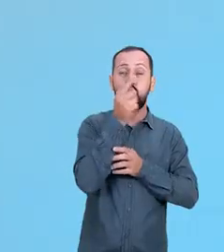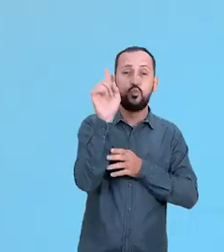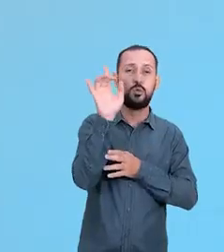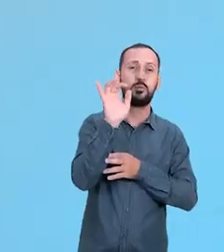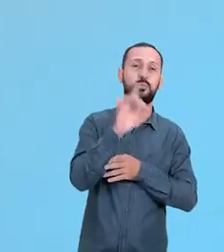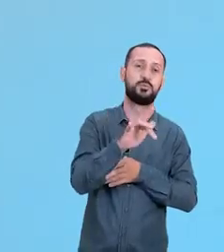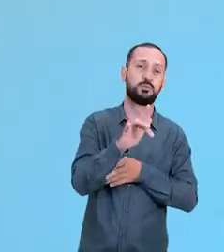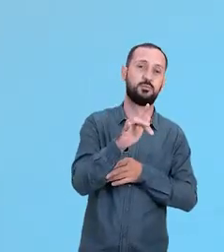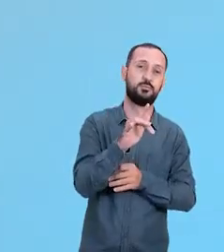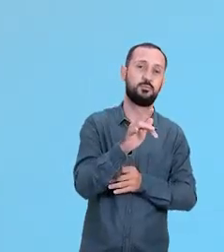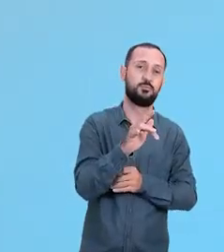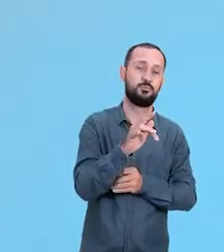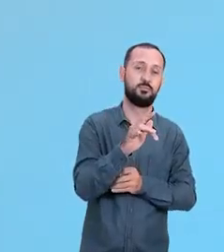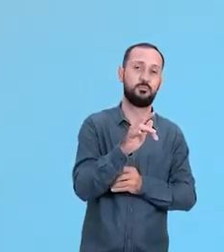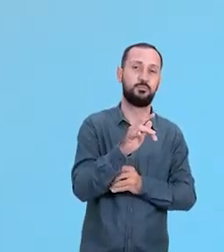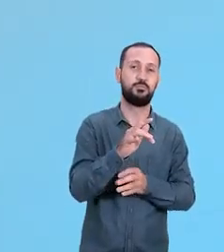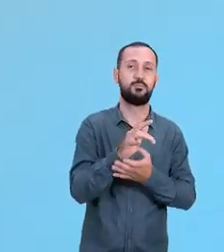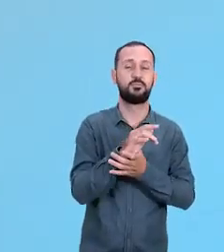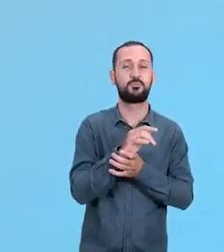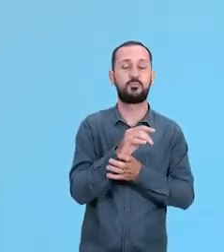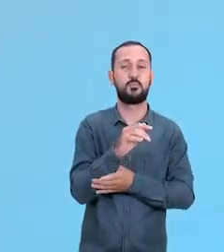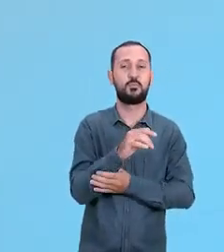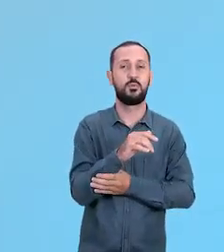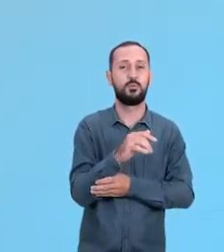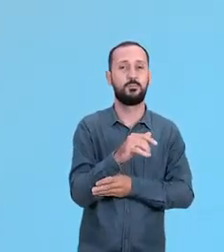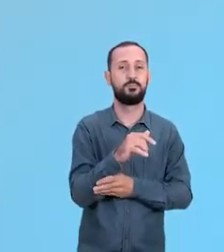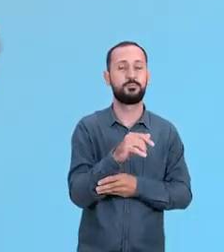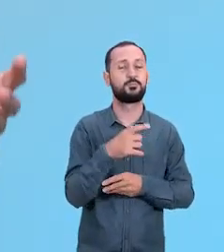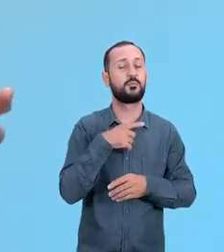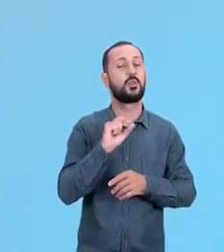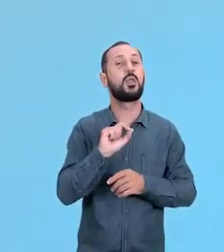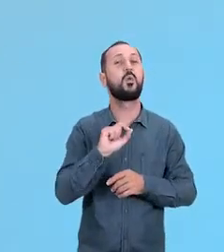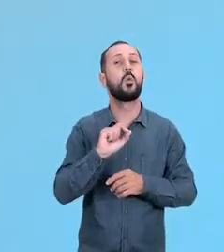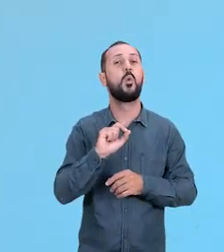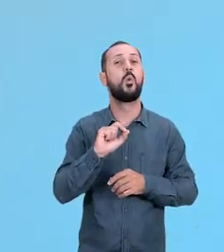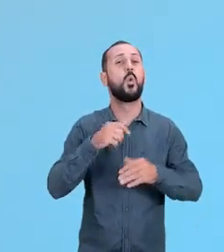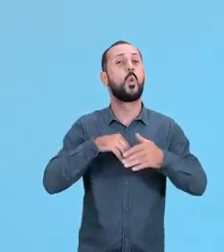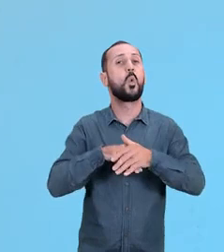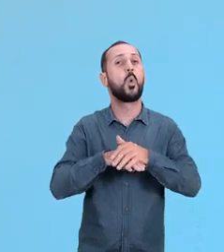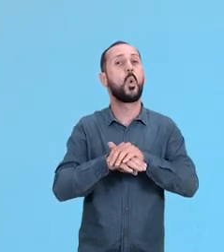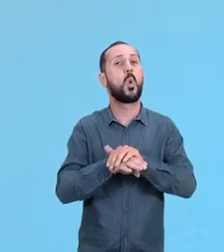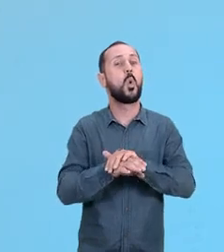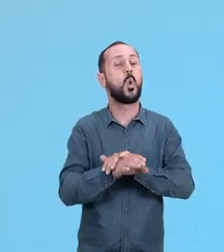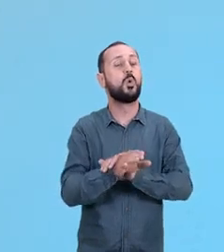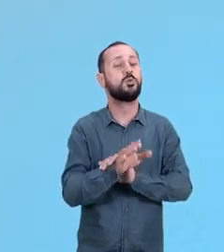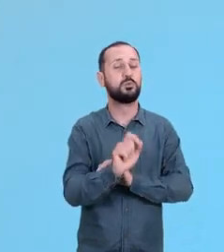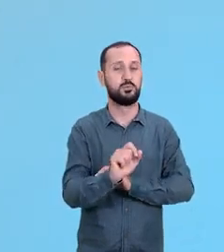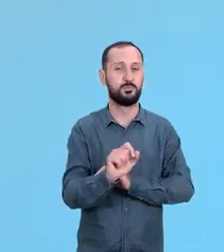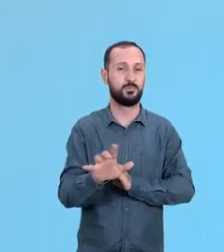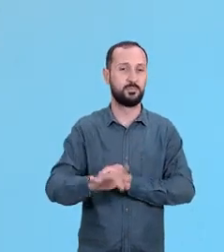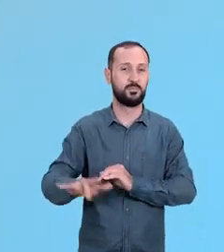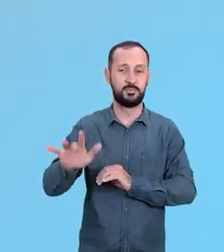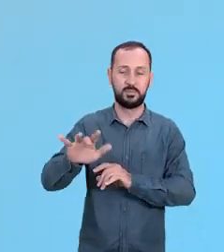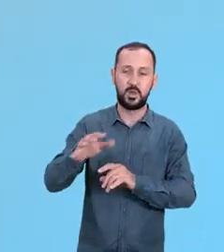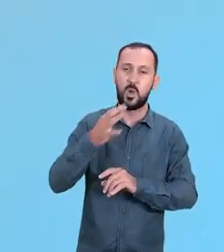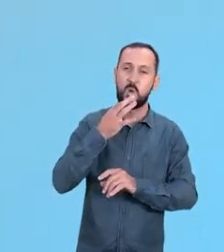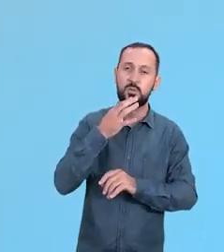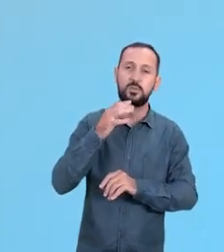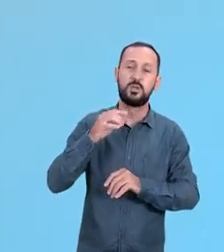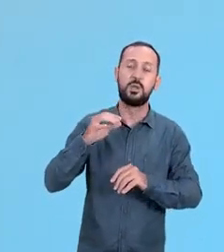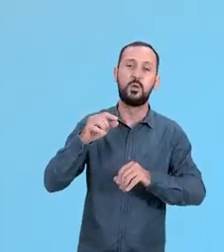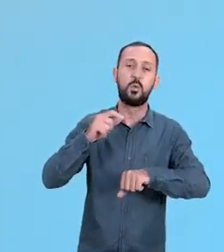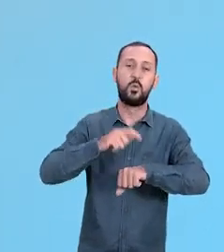mosquito apenas, né? E ele tem um hábito, e conhecendo esse hábito da altura